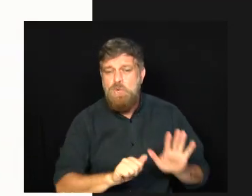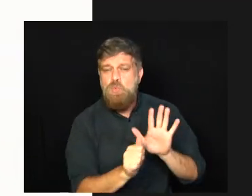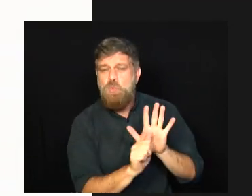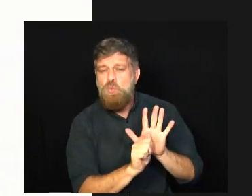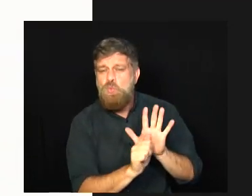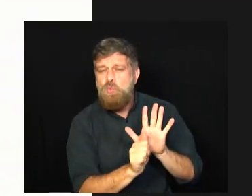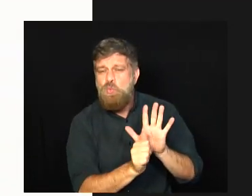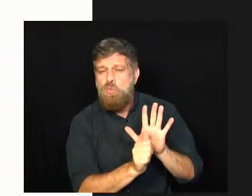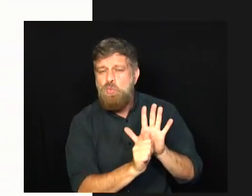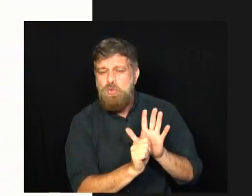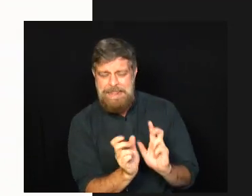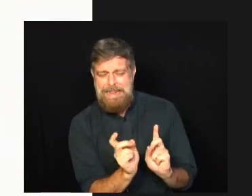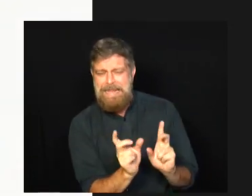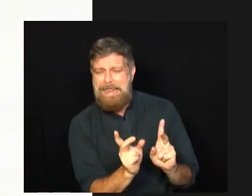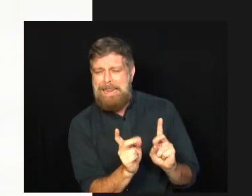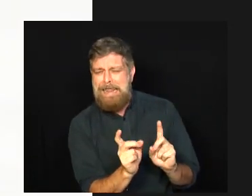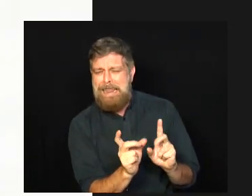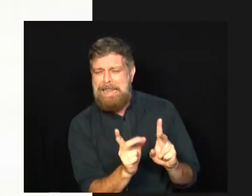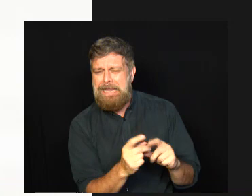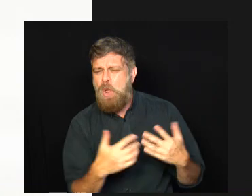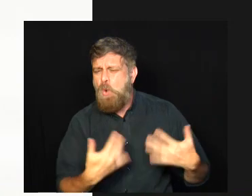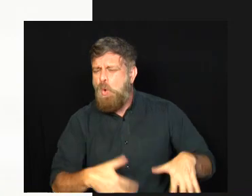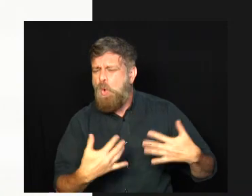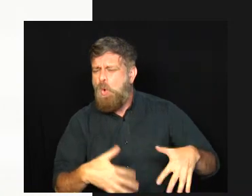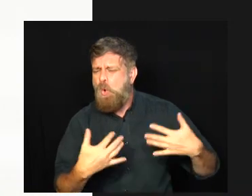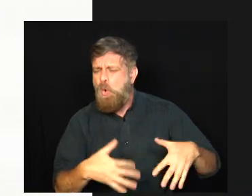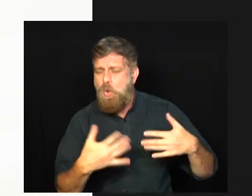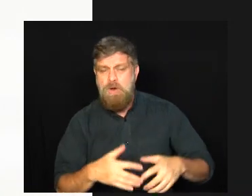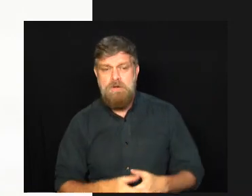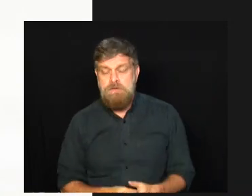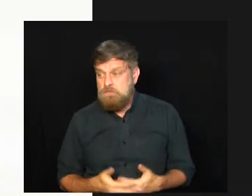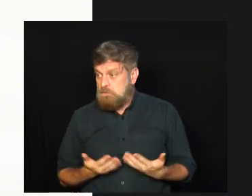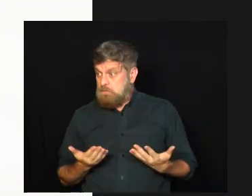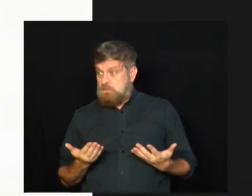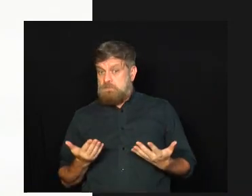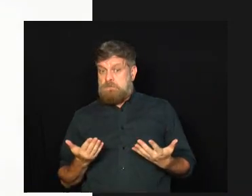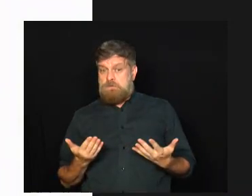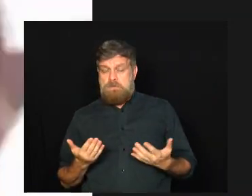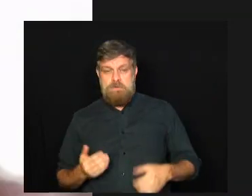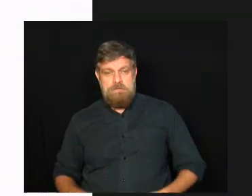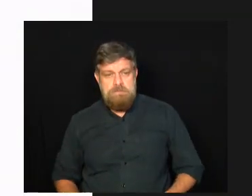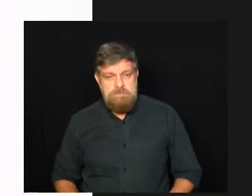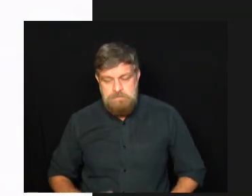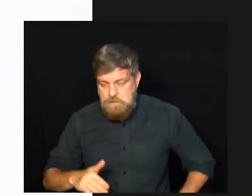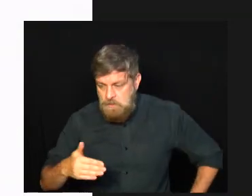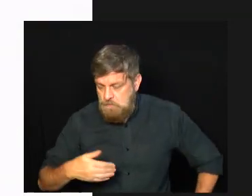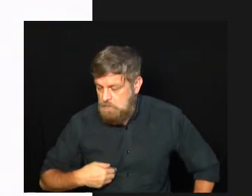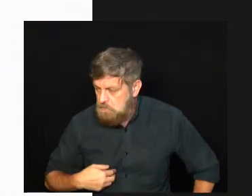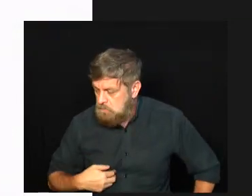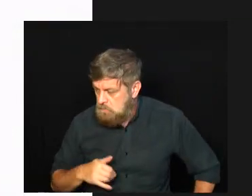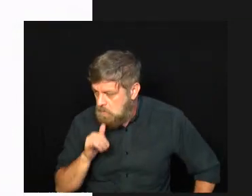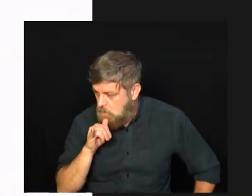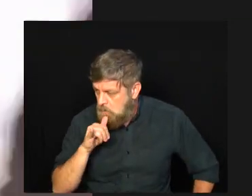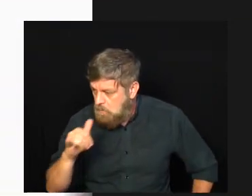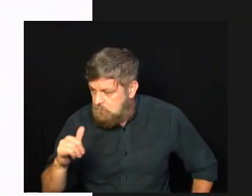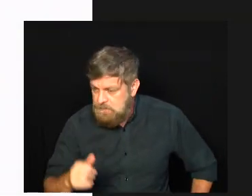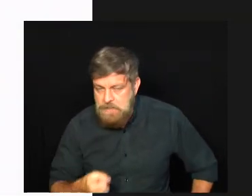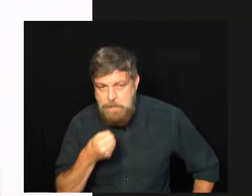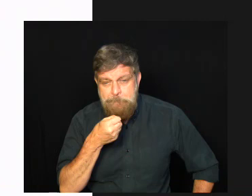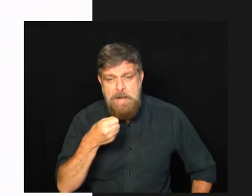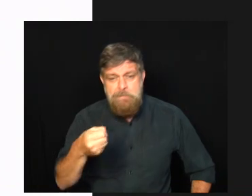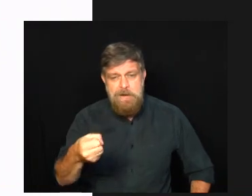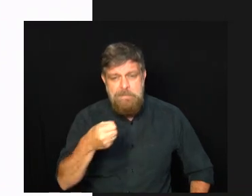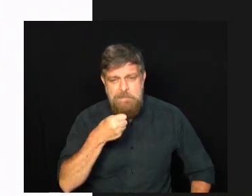de droga está intenso, entendeu? Agora, quando eu disse, inclusive, em entrevista